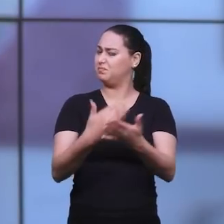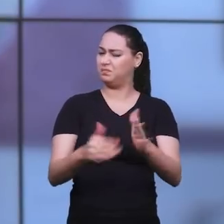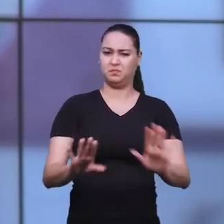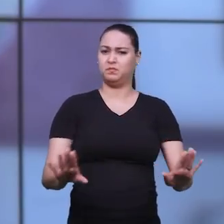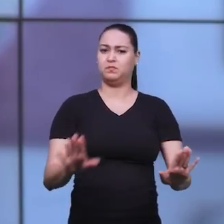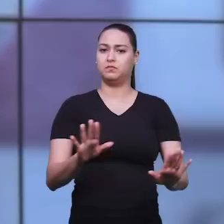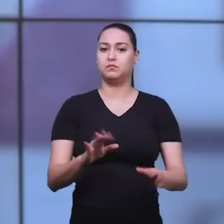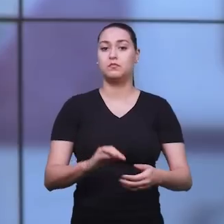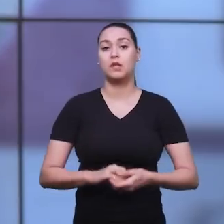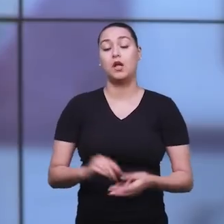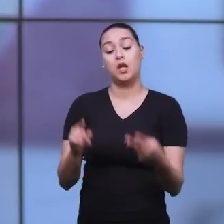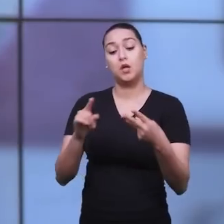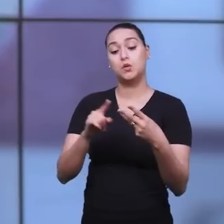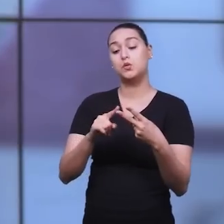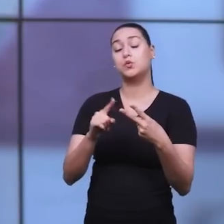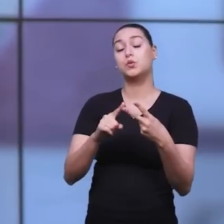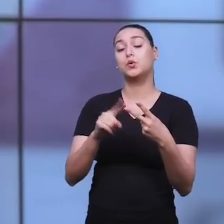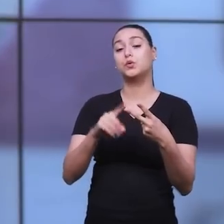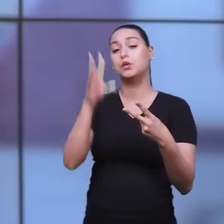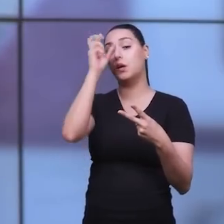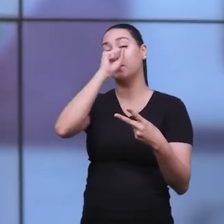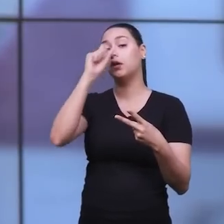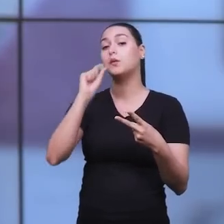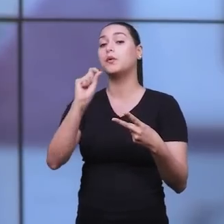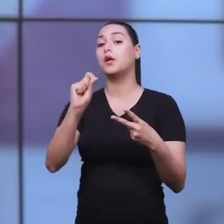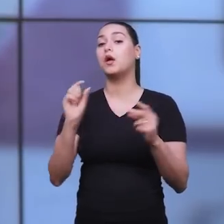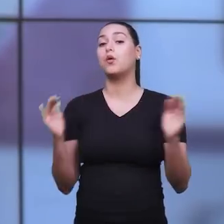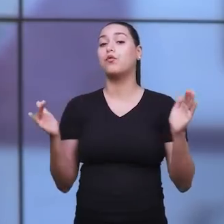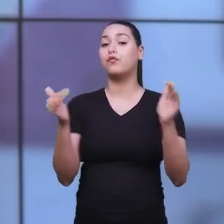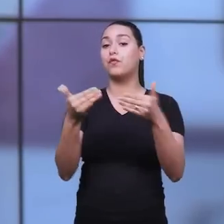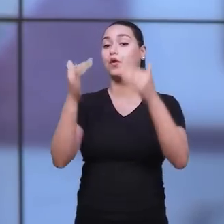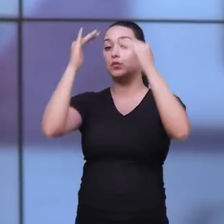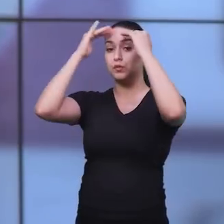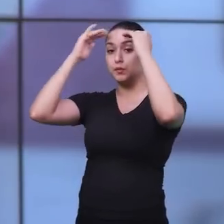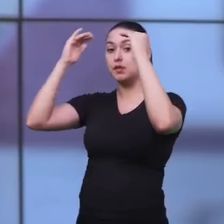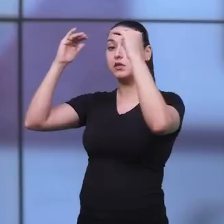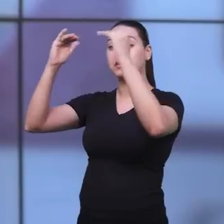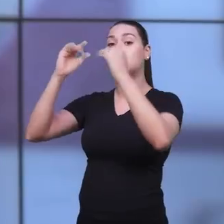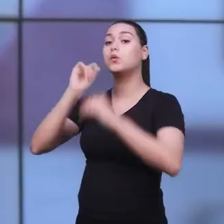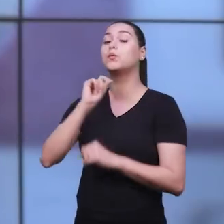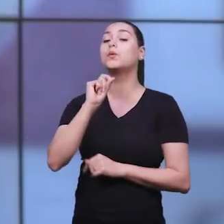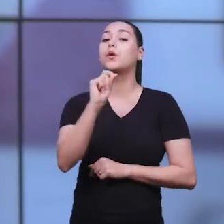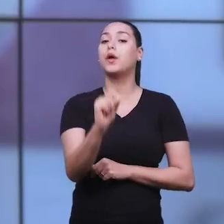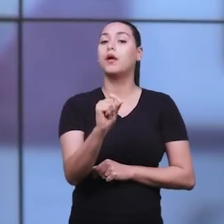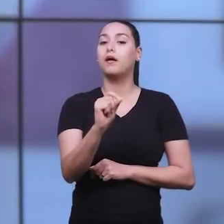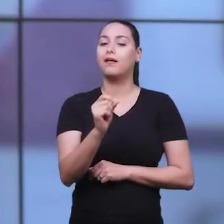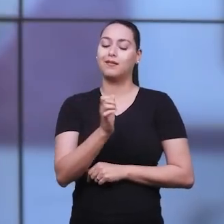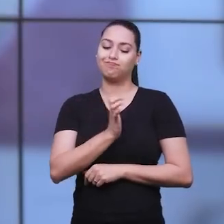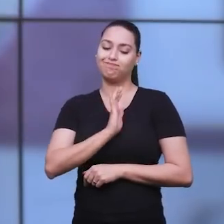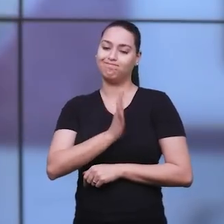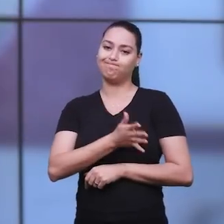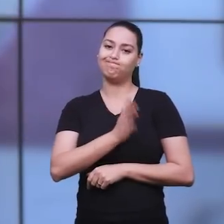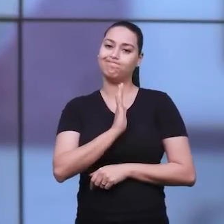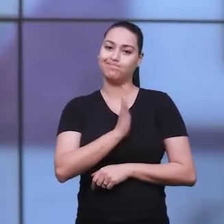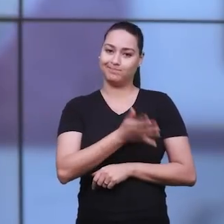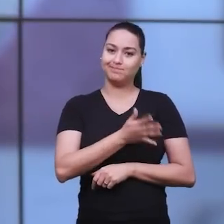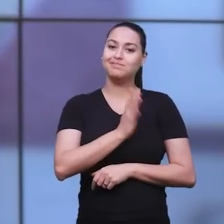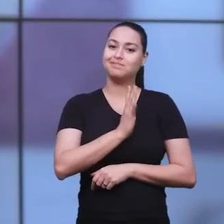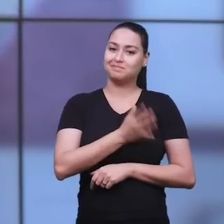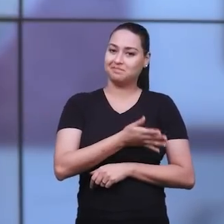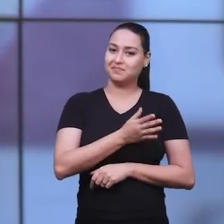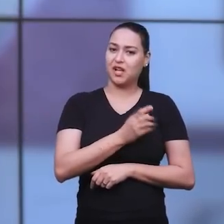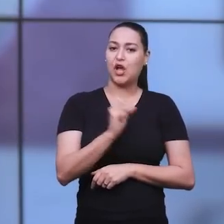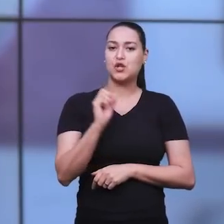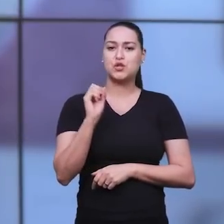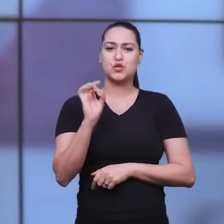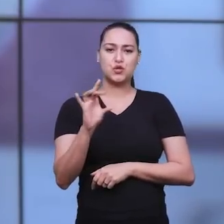pais. E a segunda coisa que aprendemos é que o foco da obediência é sempre a motivação do coração e